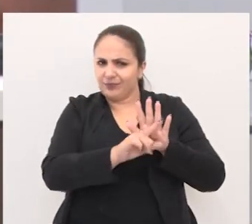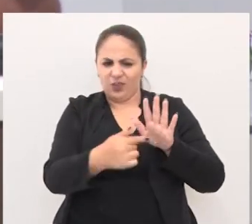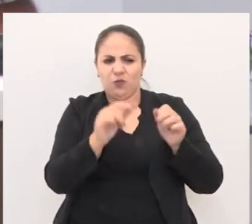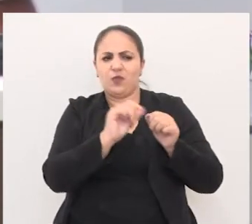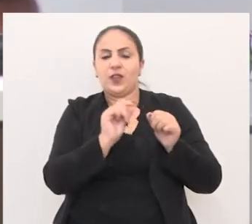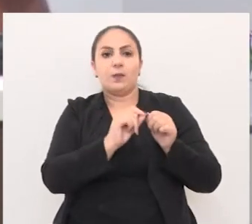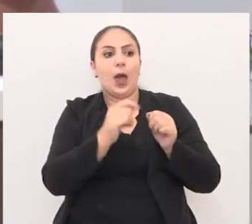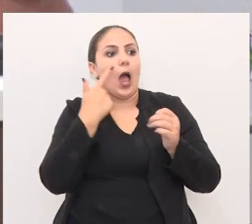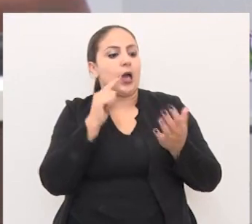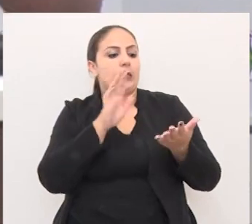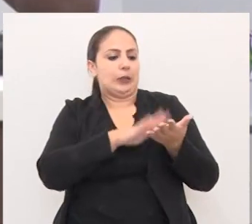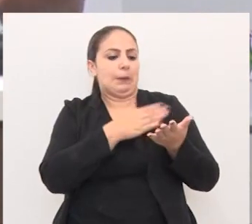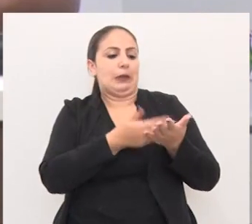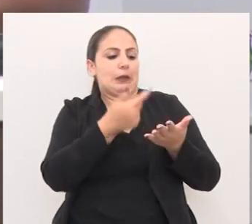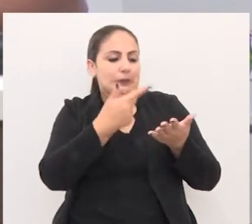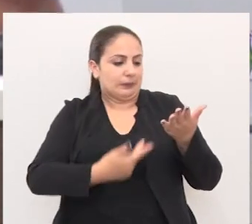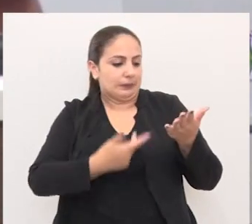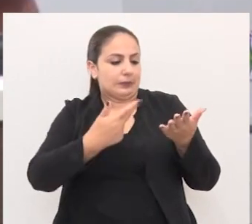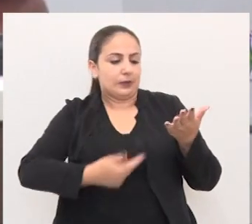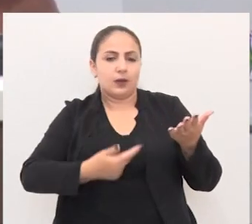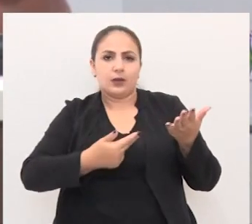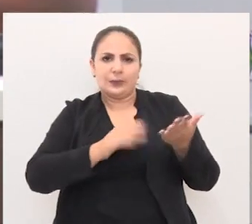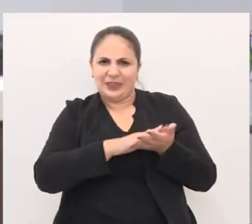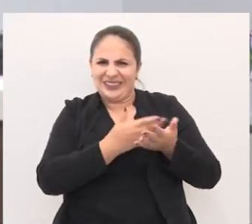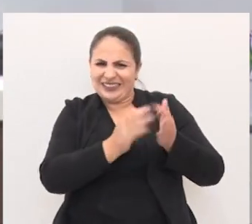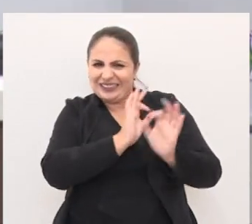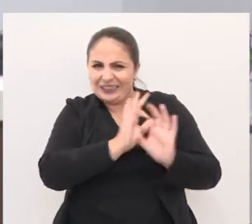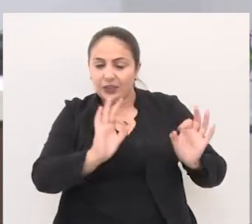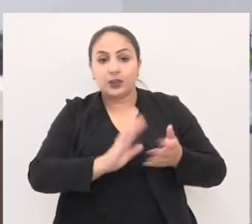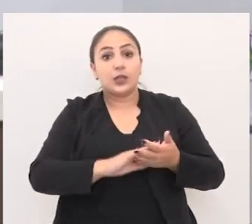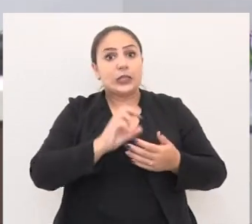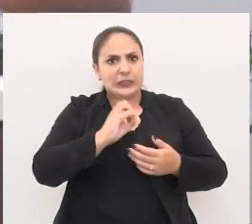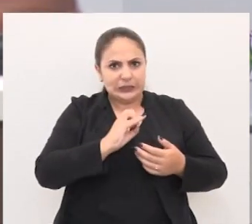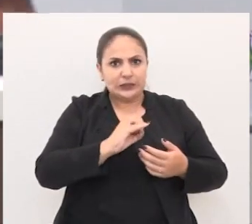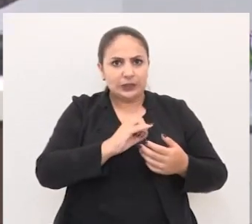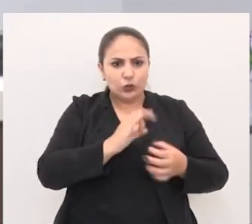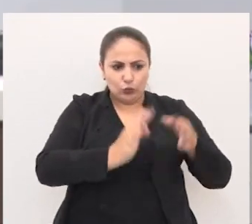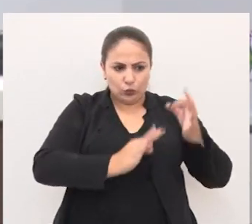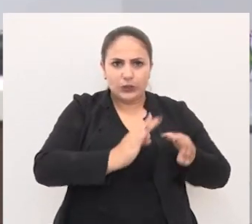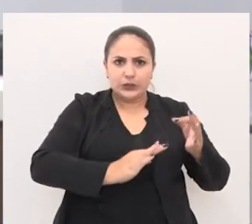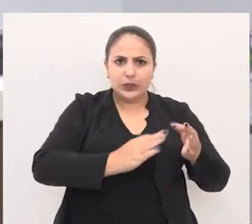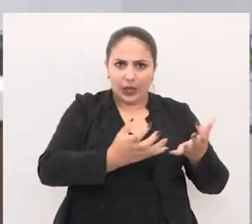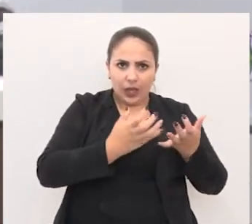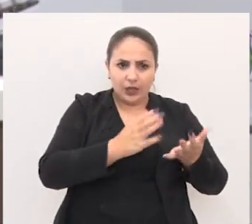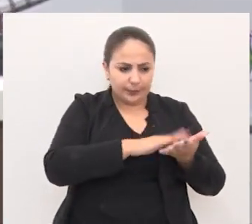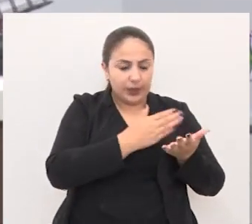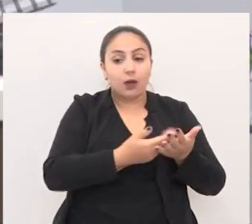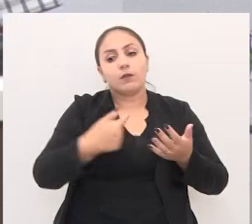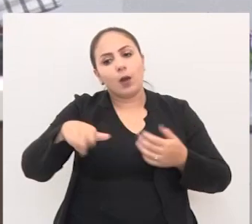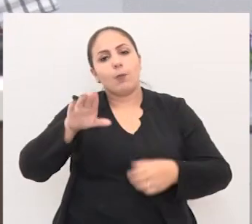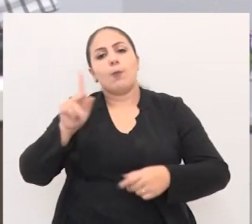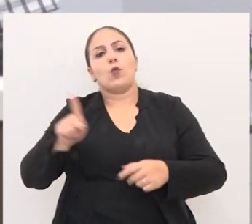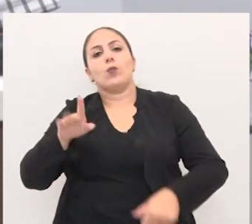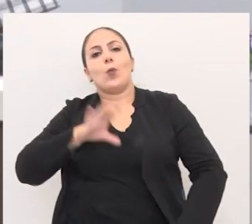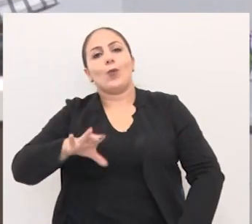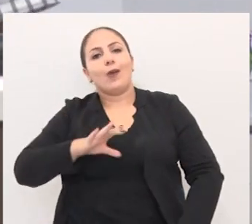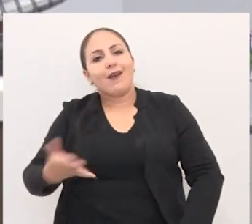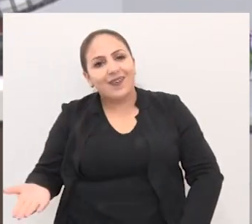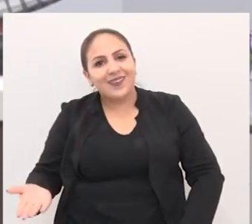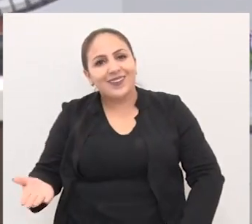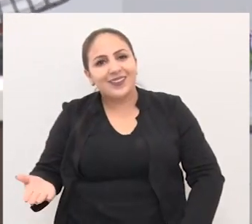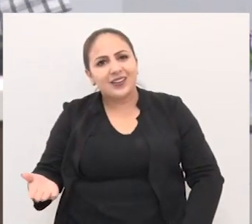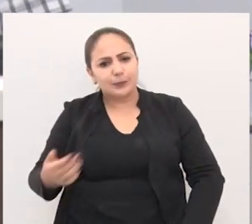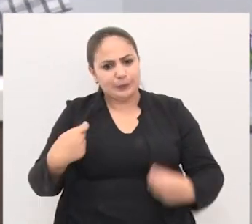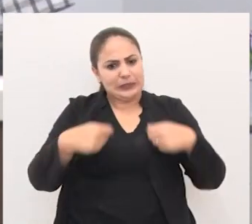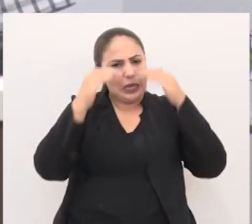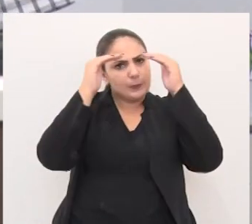sendo interpretada. O juiz não tem que estar interpretando nada. Então, fosse virar professor de português para ir fazer a interpretação de texto, Matheus. Tem